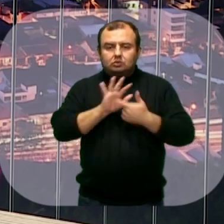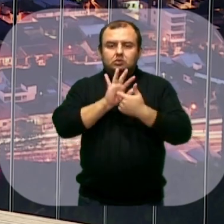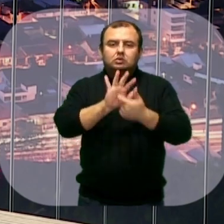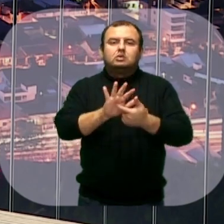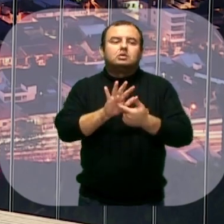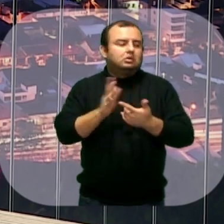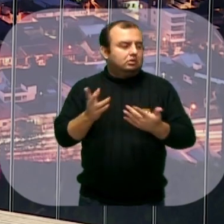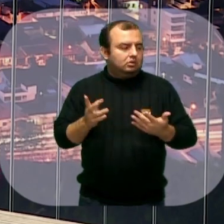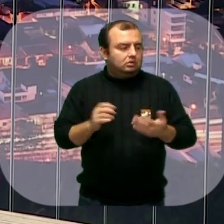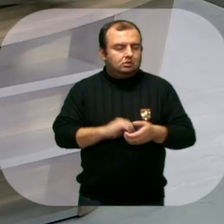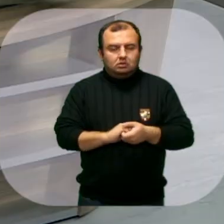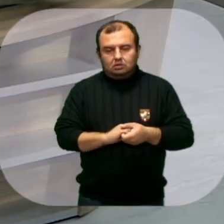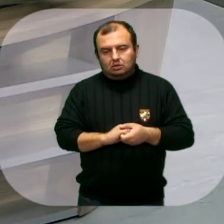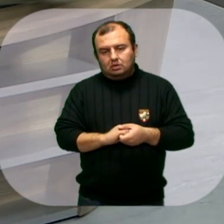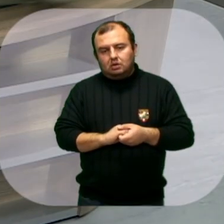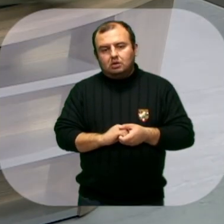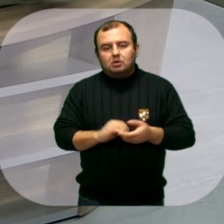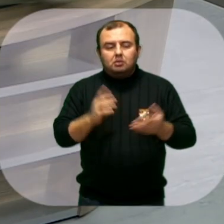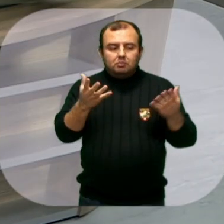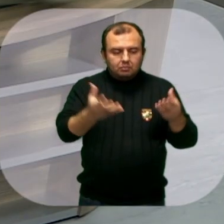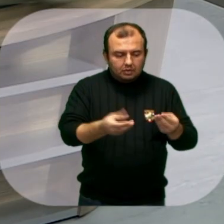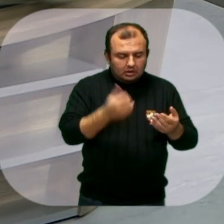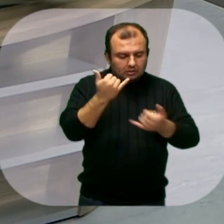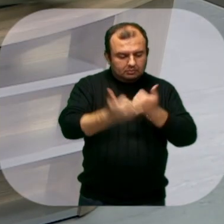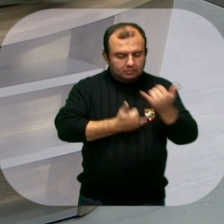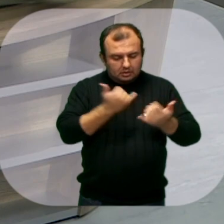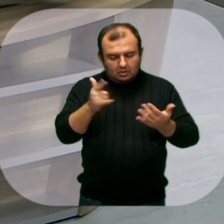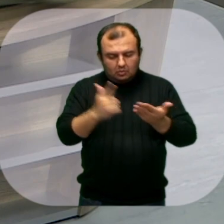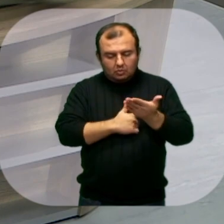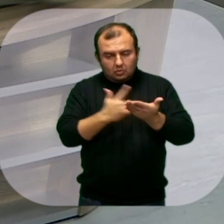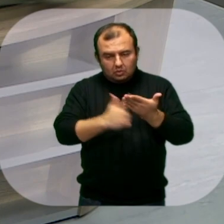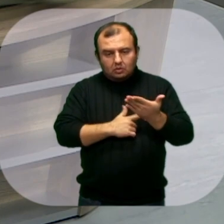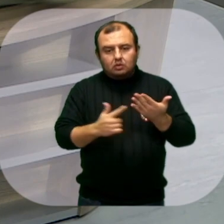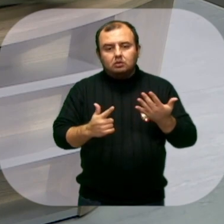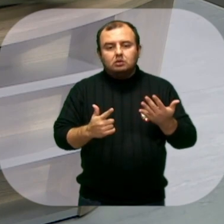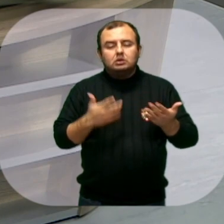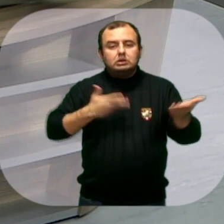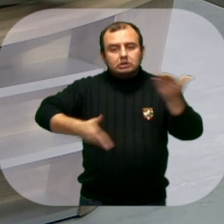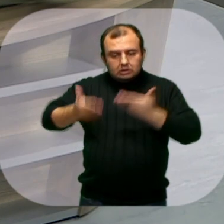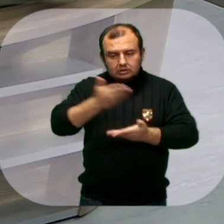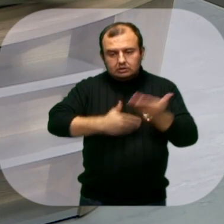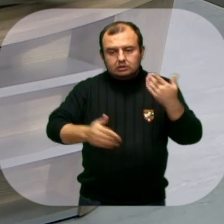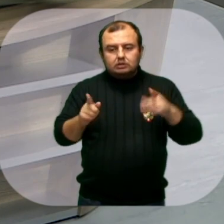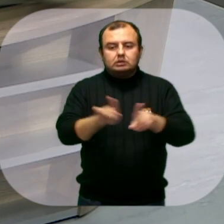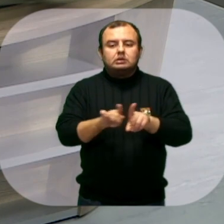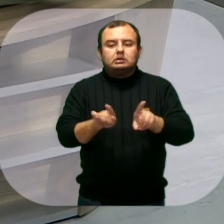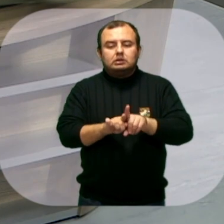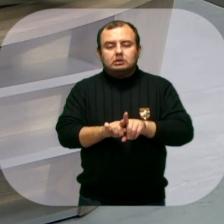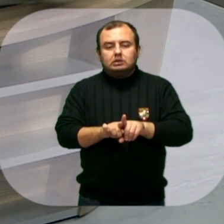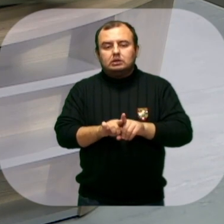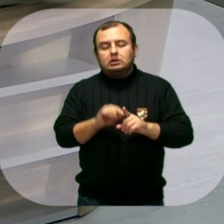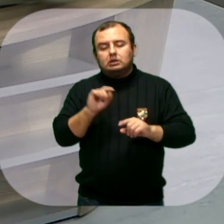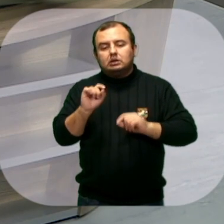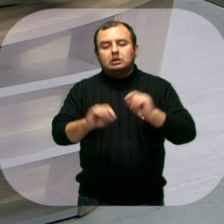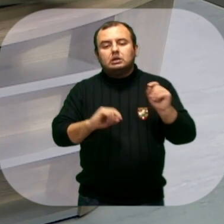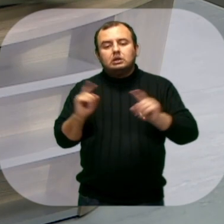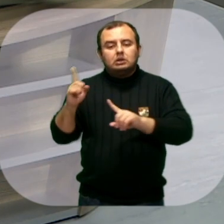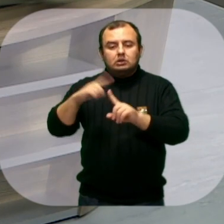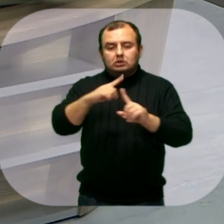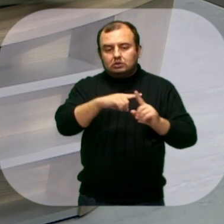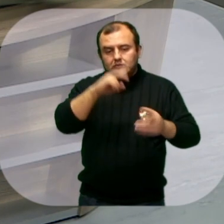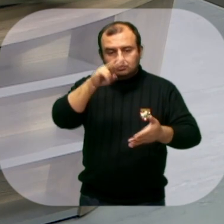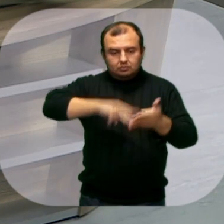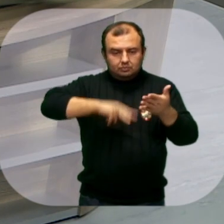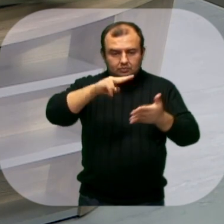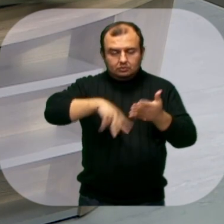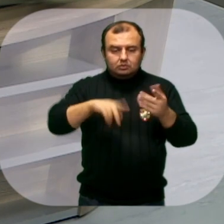apresentado ao livro, manuseá-lo, brincar com ele, interagir. Esses tipos de